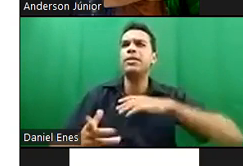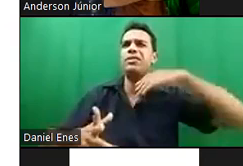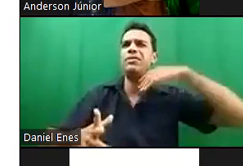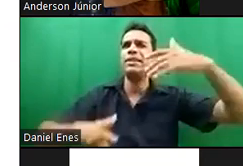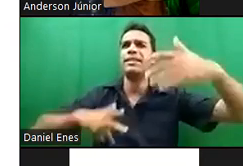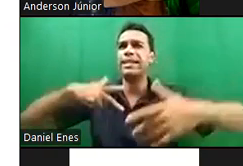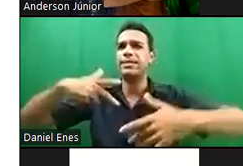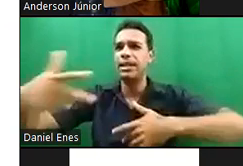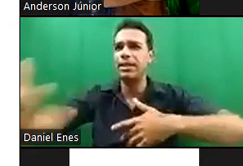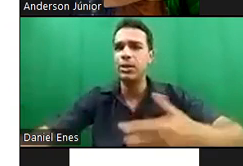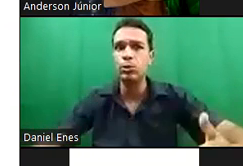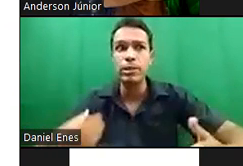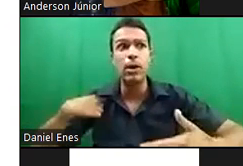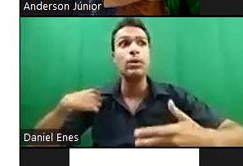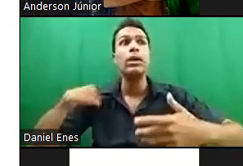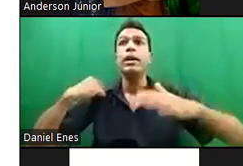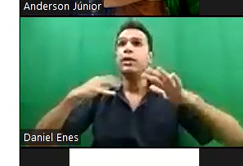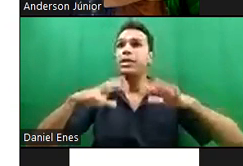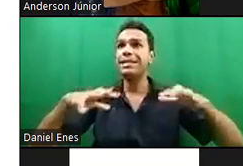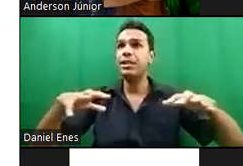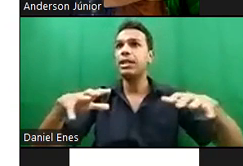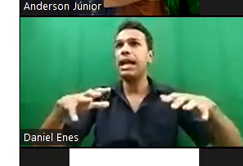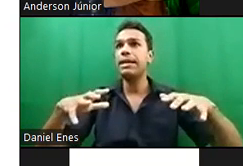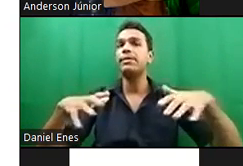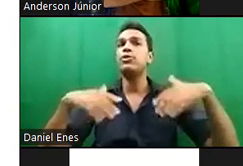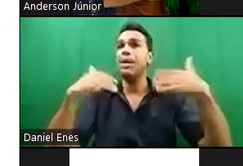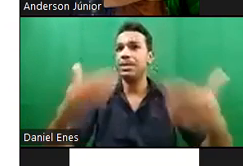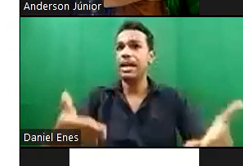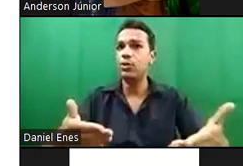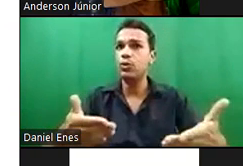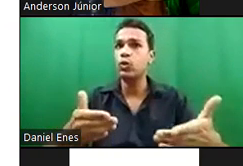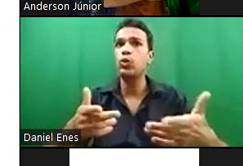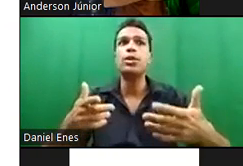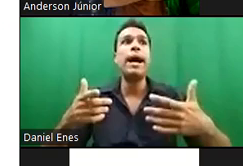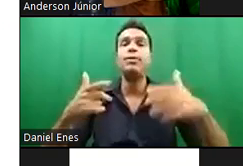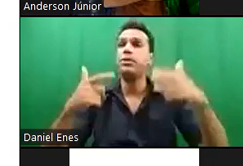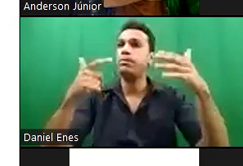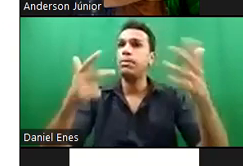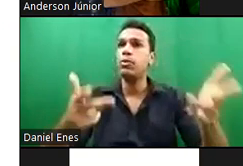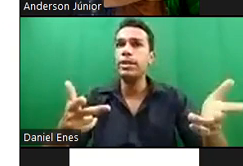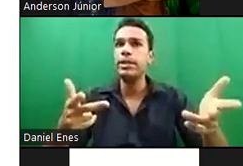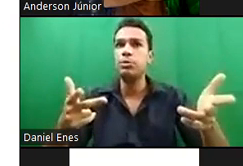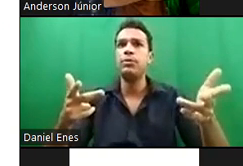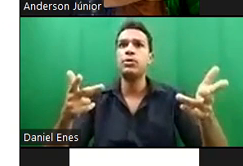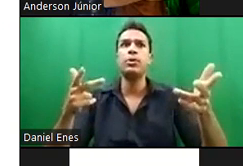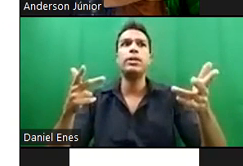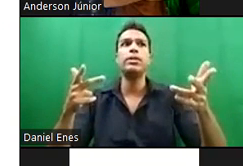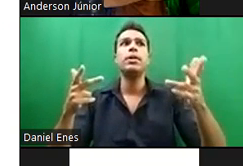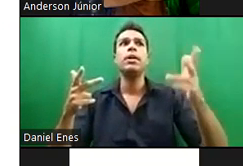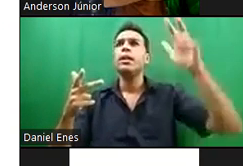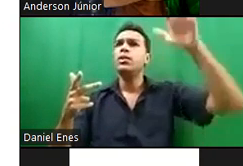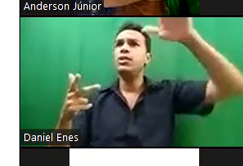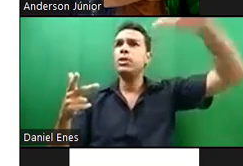intelectuais. Antes de vir essa questão da lei da inclusão, tinha essas classes, eu tinha amizade com os surdos lá, eu conhecia as